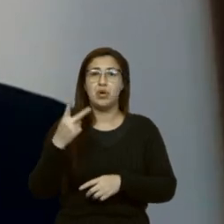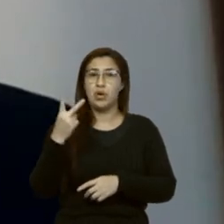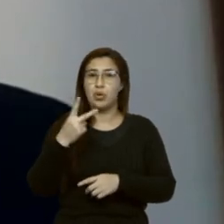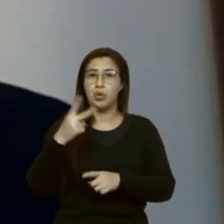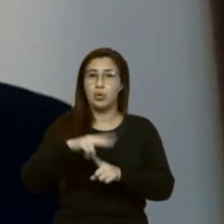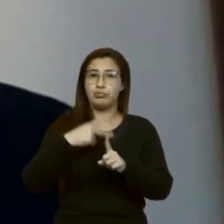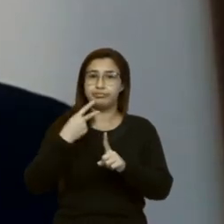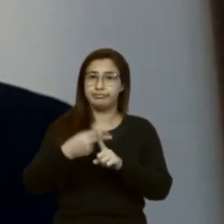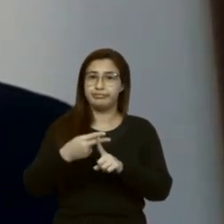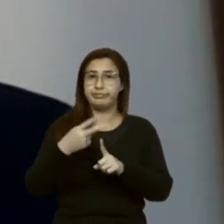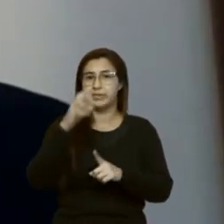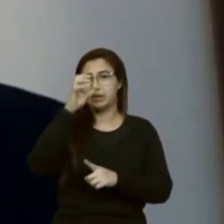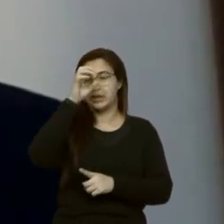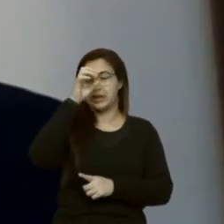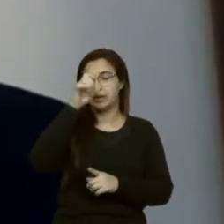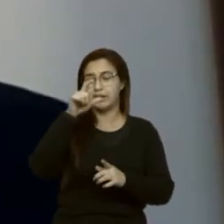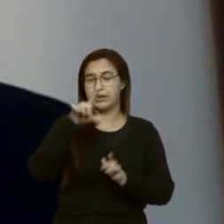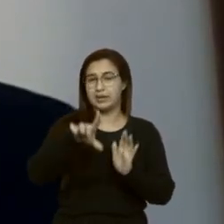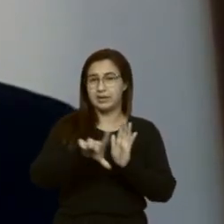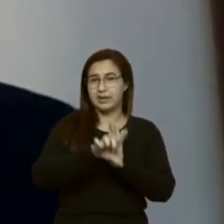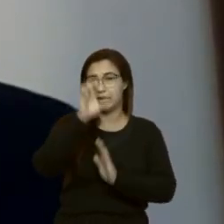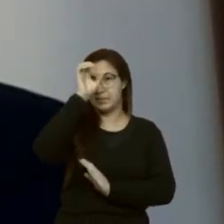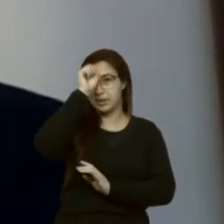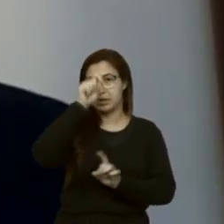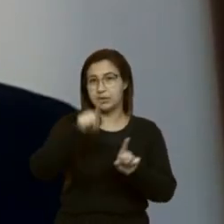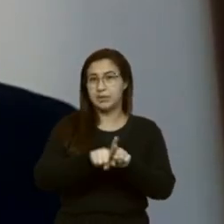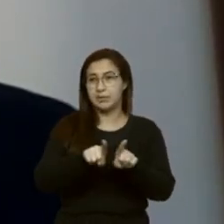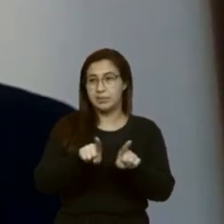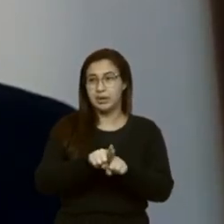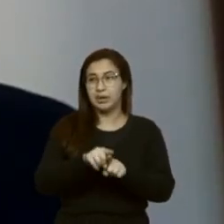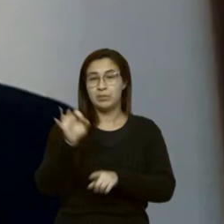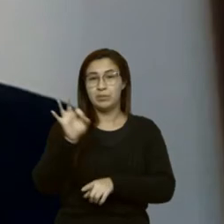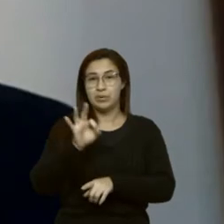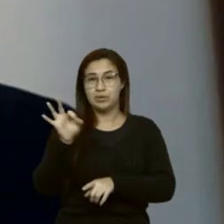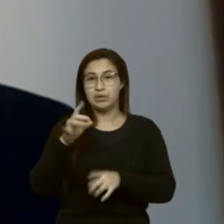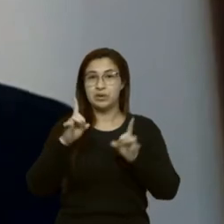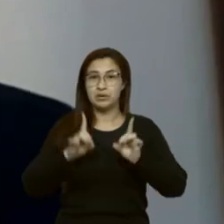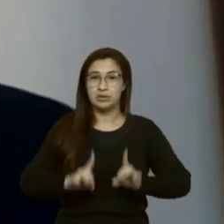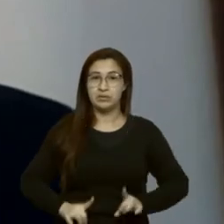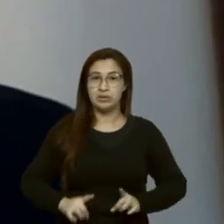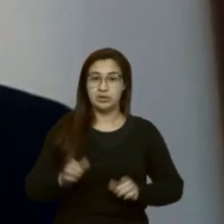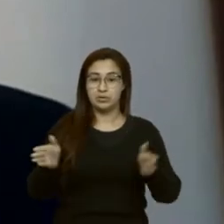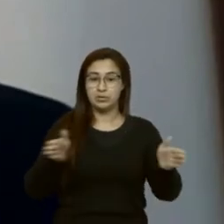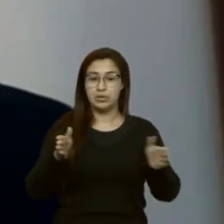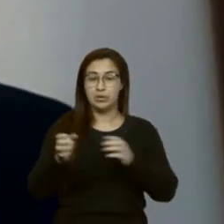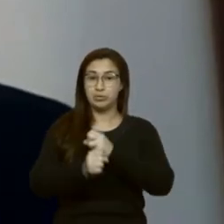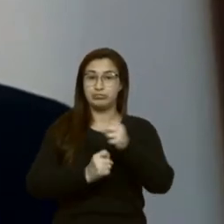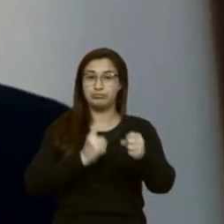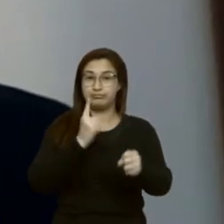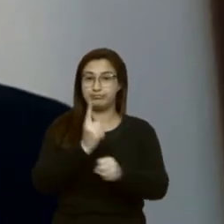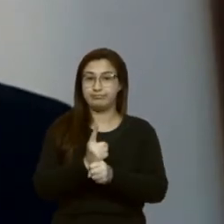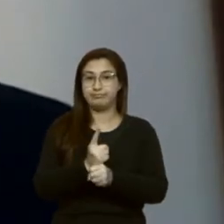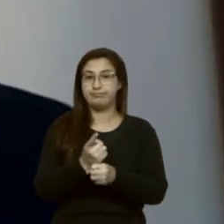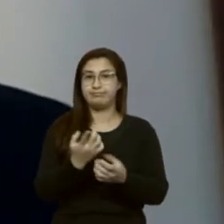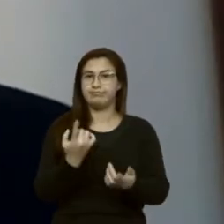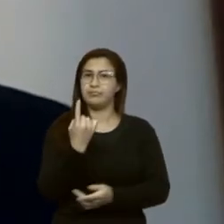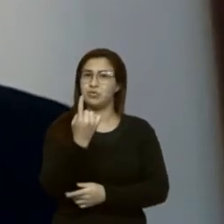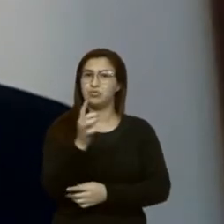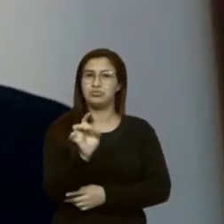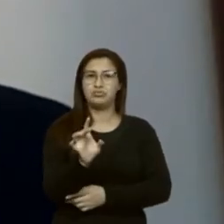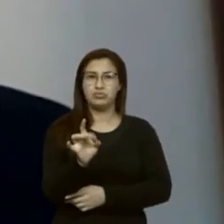aprendiz como na lei de cotas para deficientes por um ano. Ou seja, uma vaga